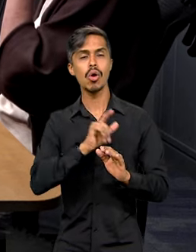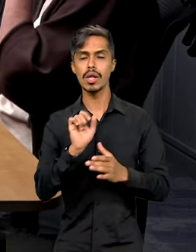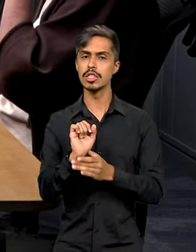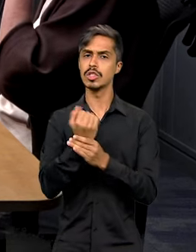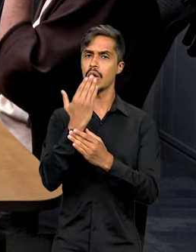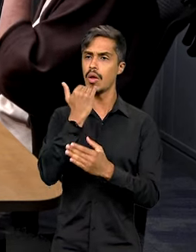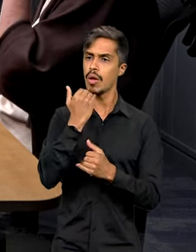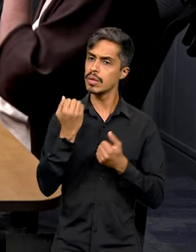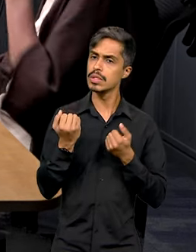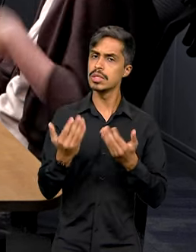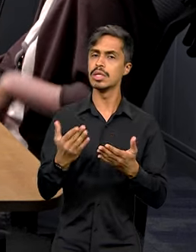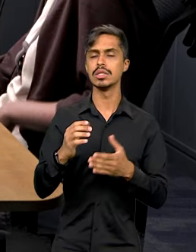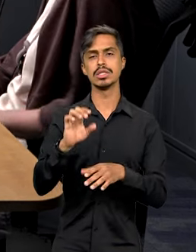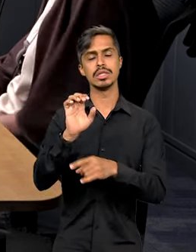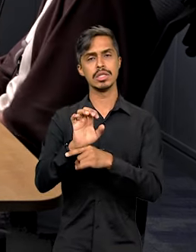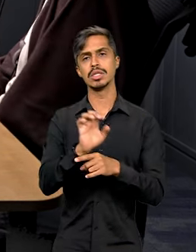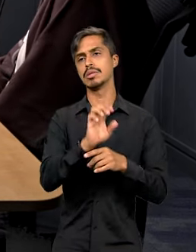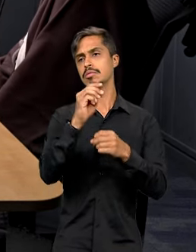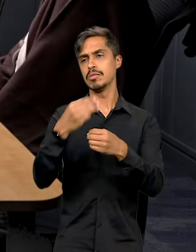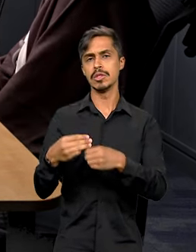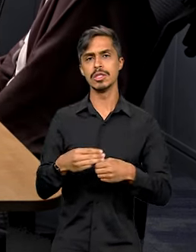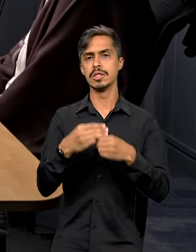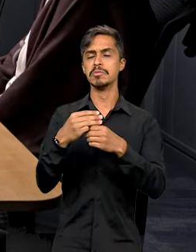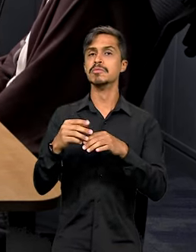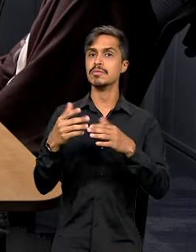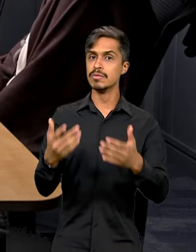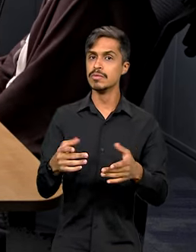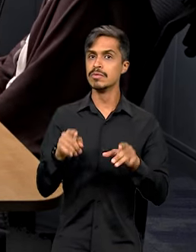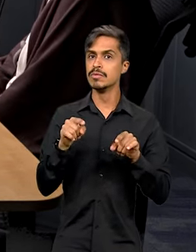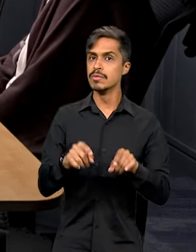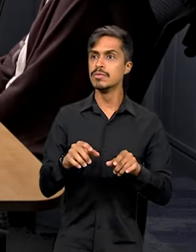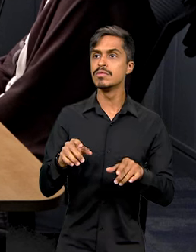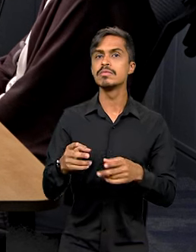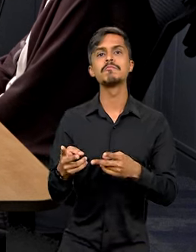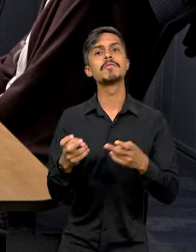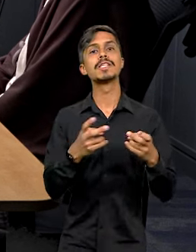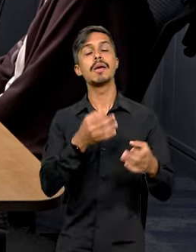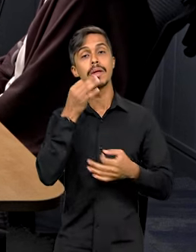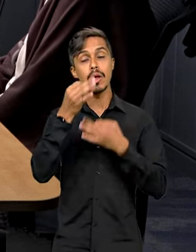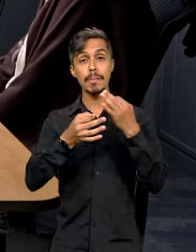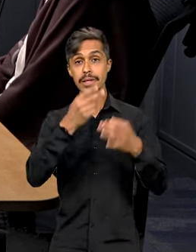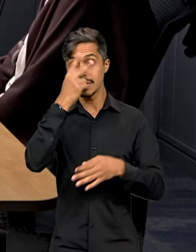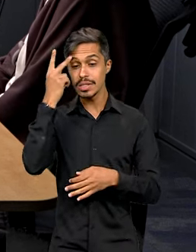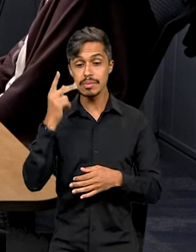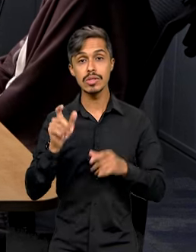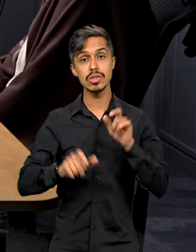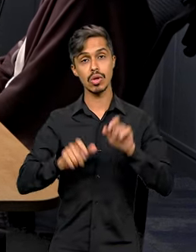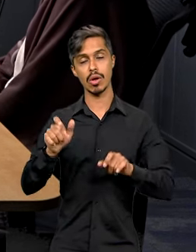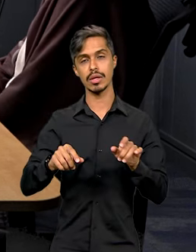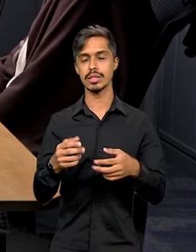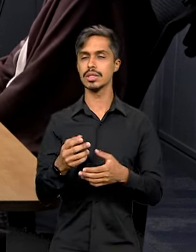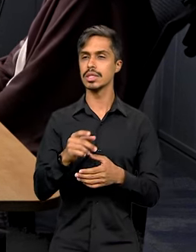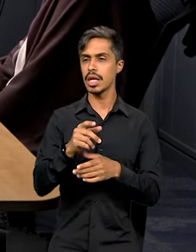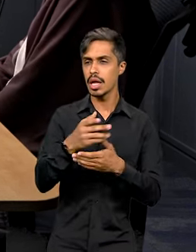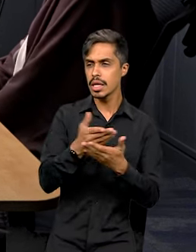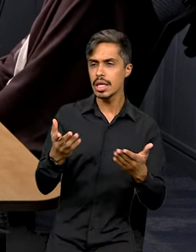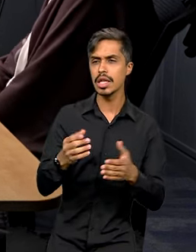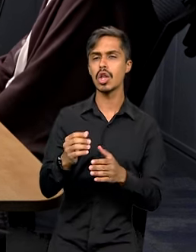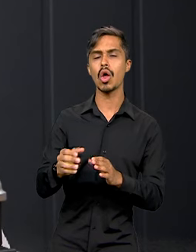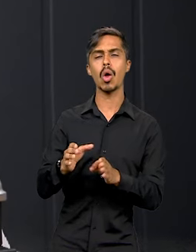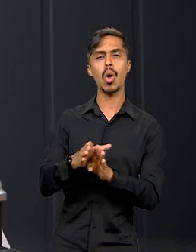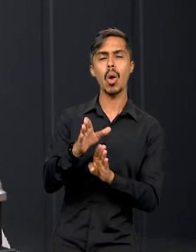garantir a segurança alimentar nos Estados nos municípios e fazer indo fazer isso ouvindo a sociedade civil através de conselhos de segurança